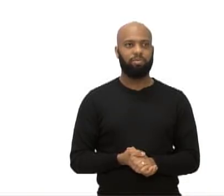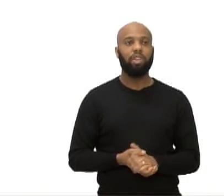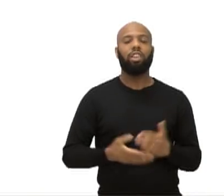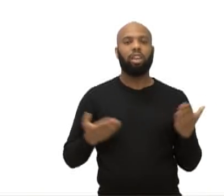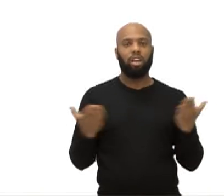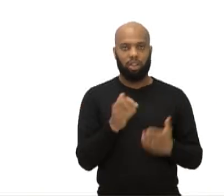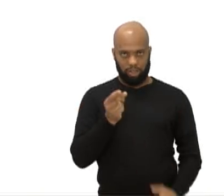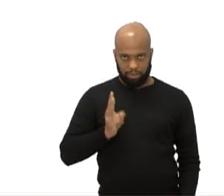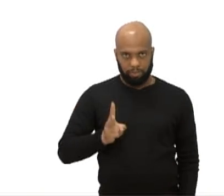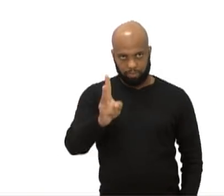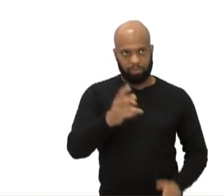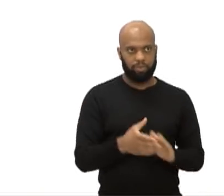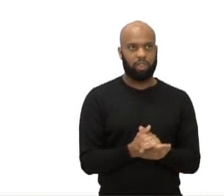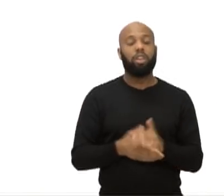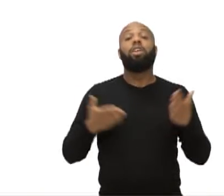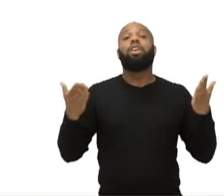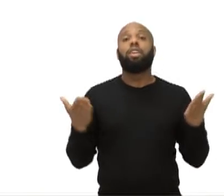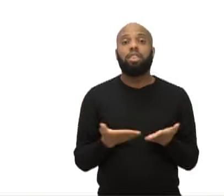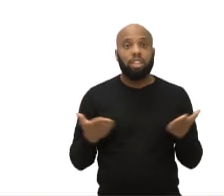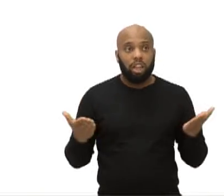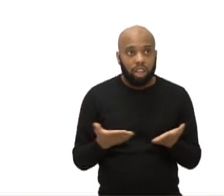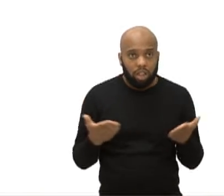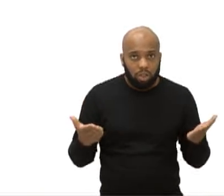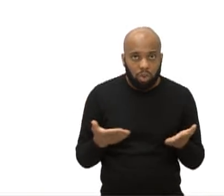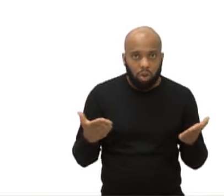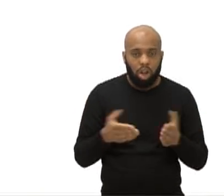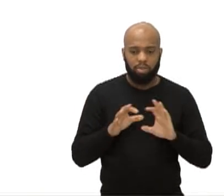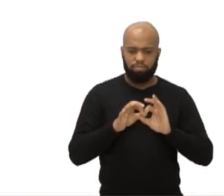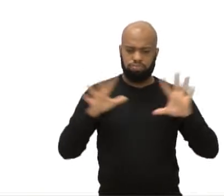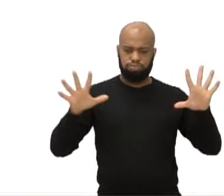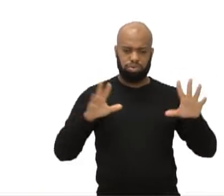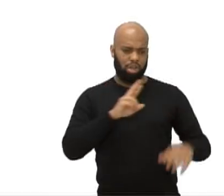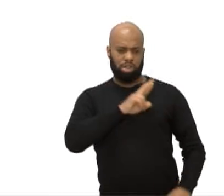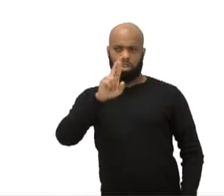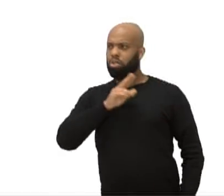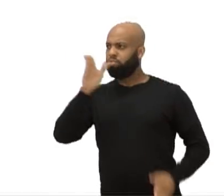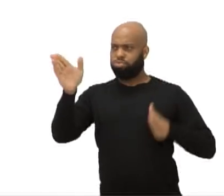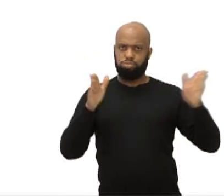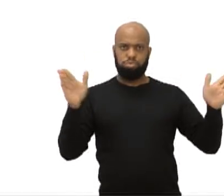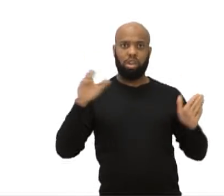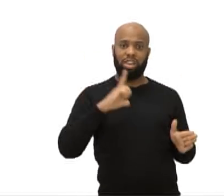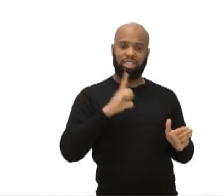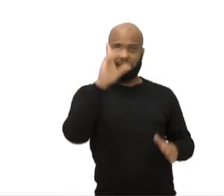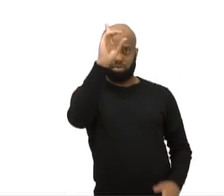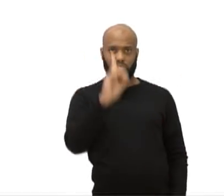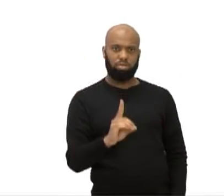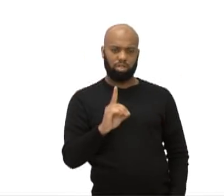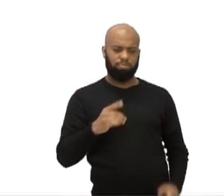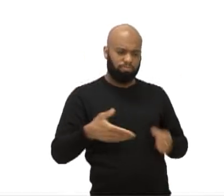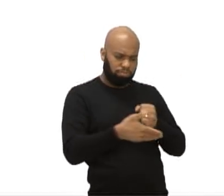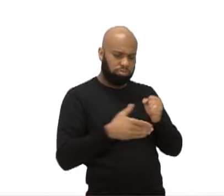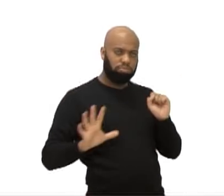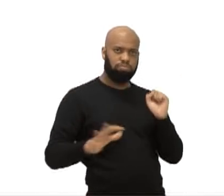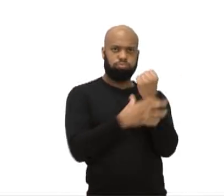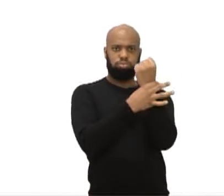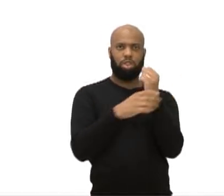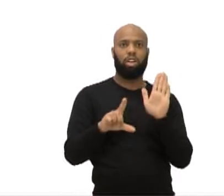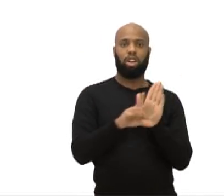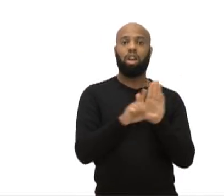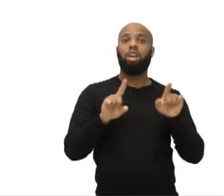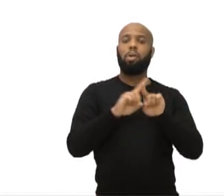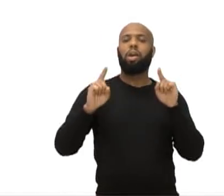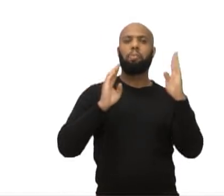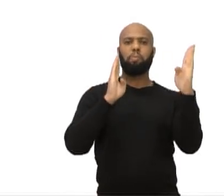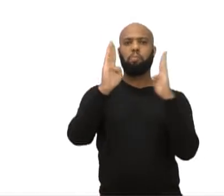Vamos em frente? Atualmente, a liberdade religiosa é um direito garantido por lei. Falamos sobre isso. Mas, no